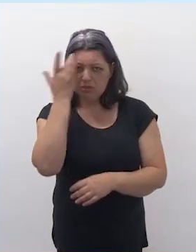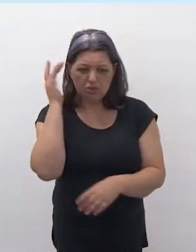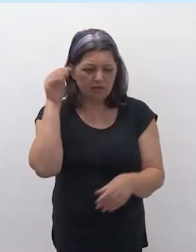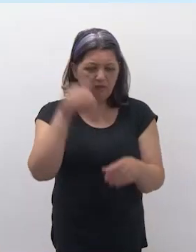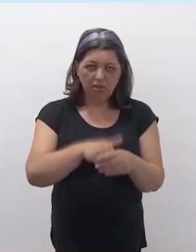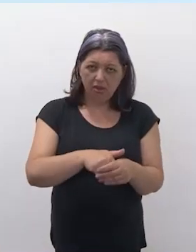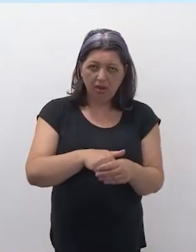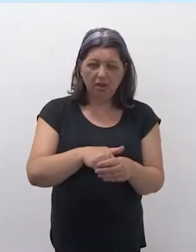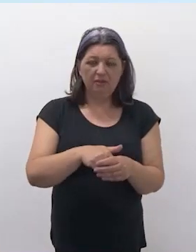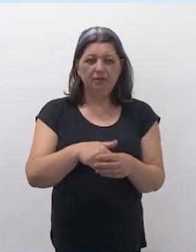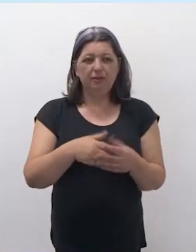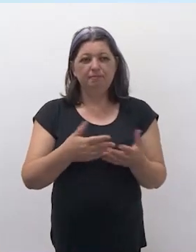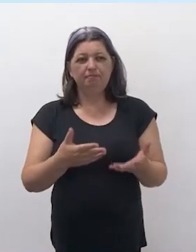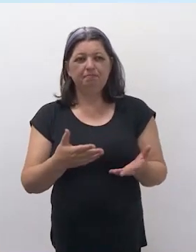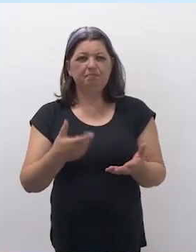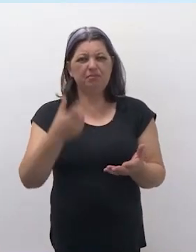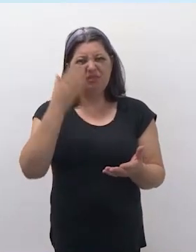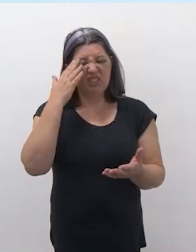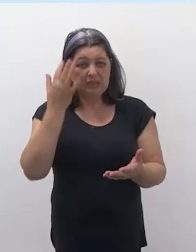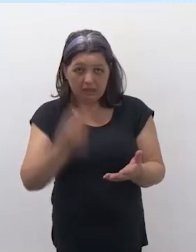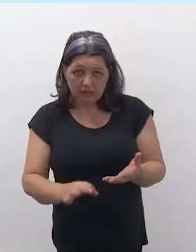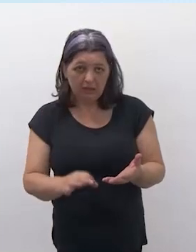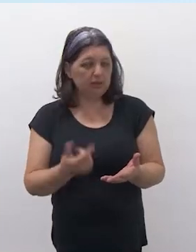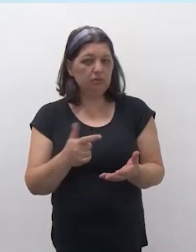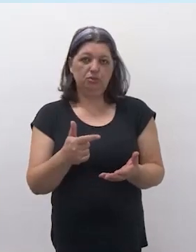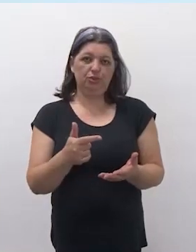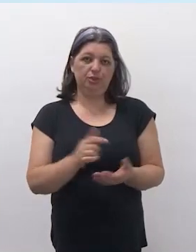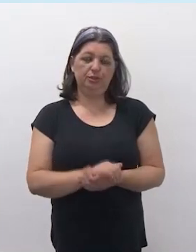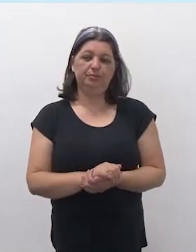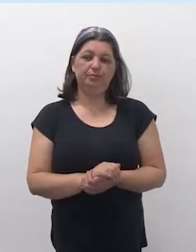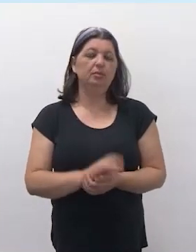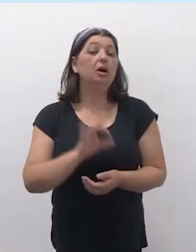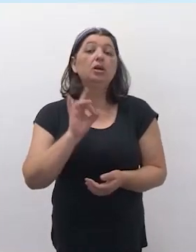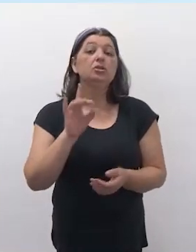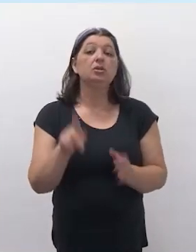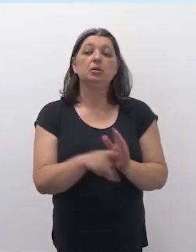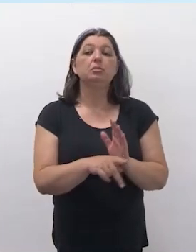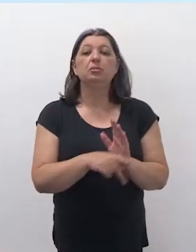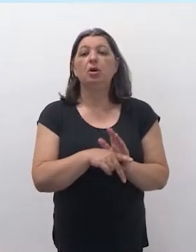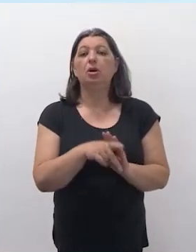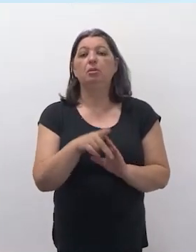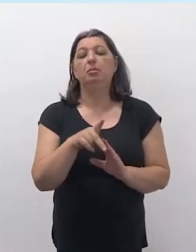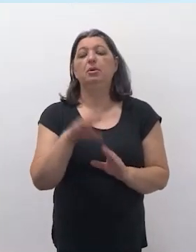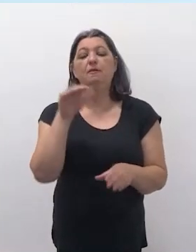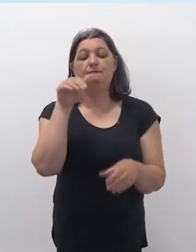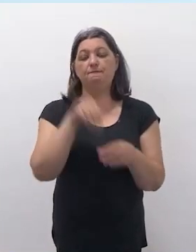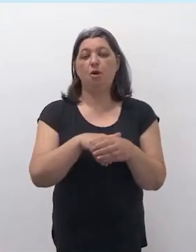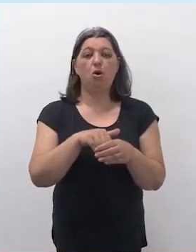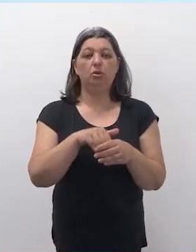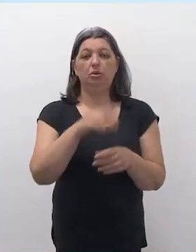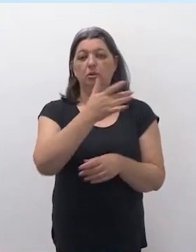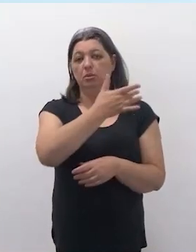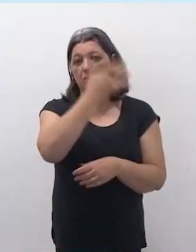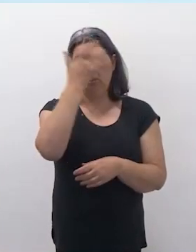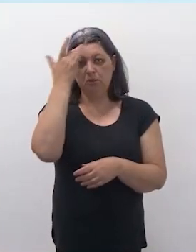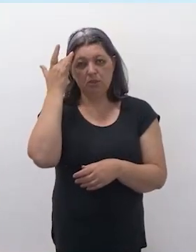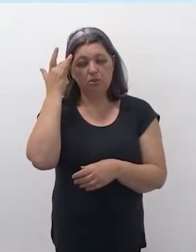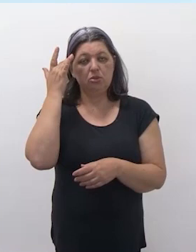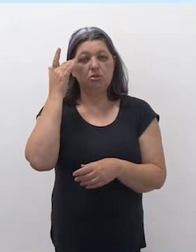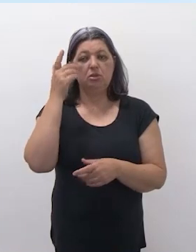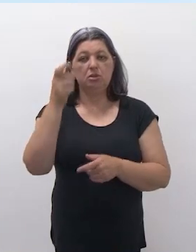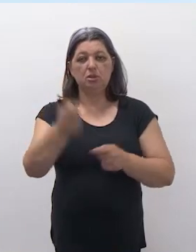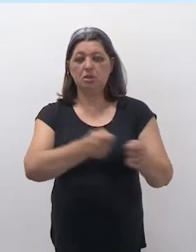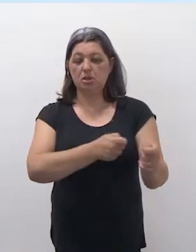efetivamente. O que elas faziam era dar votos para os coronéis, né? Então, uma pessoa que tivesse um